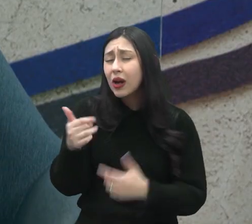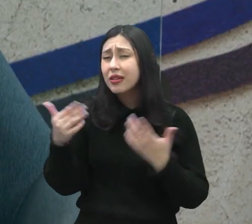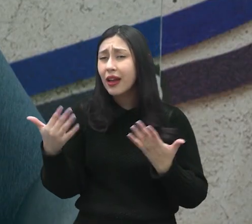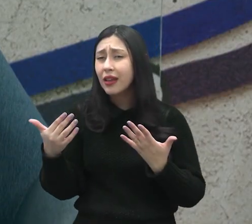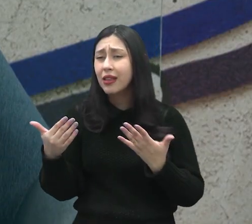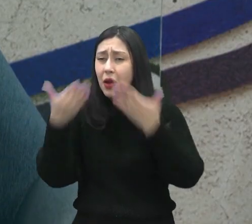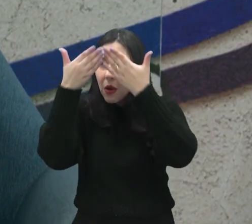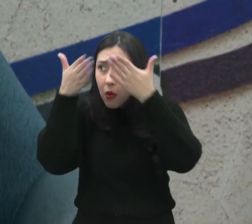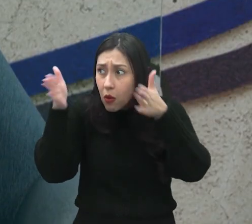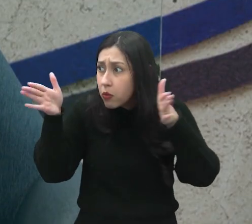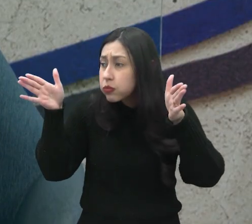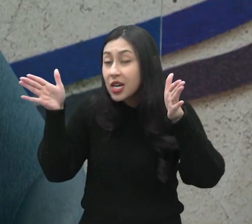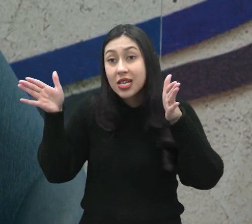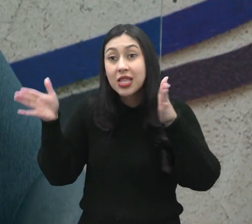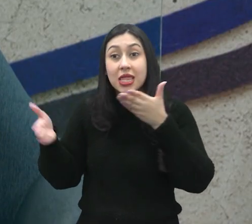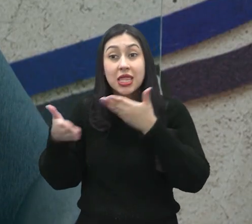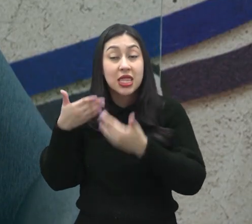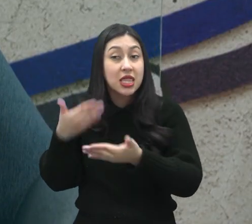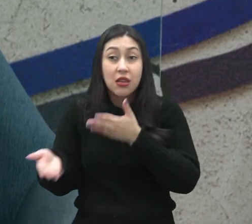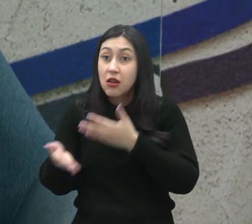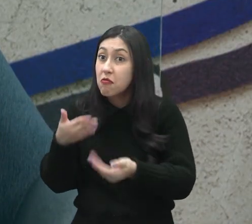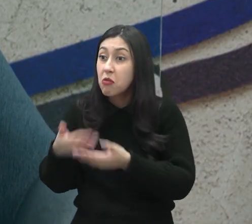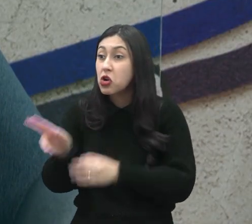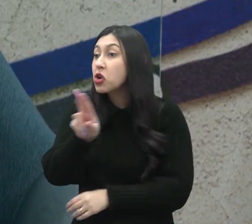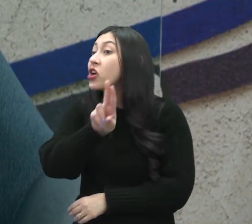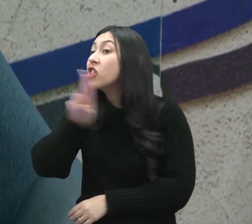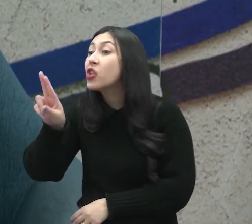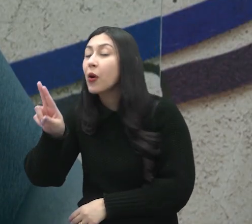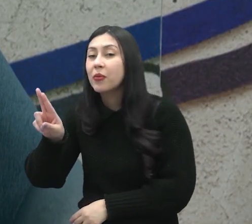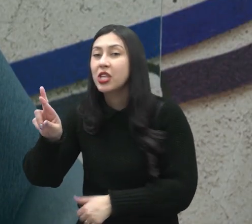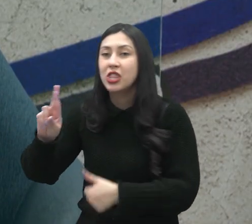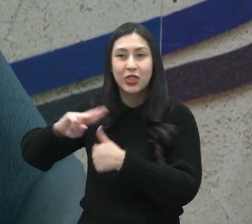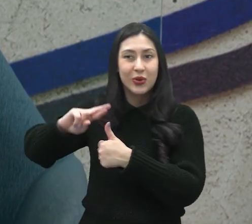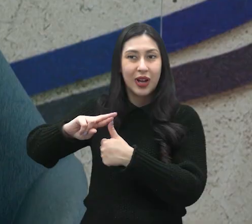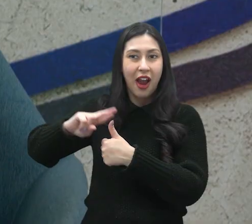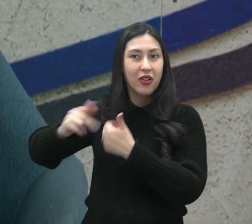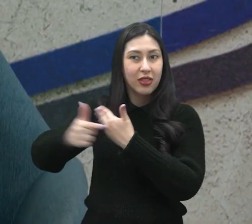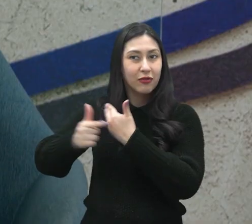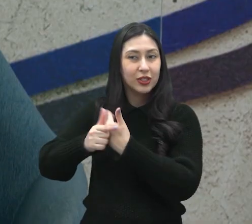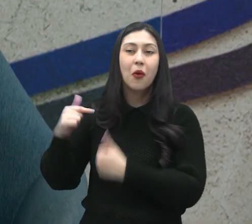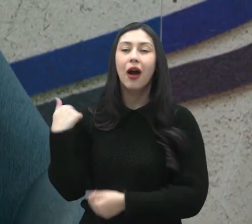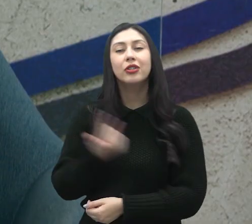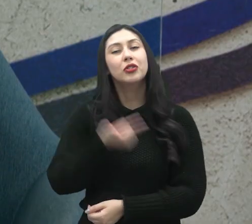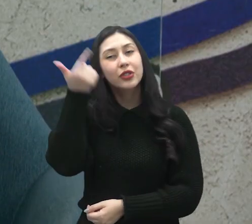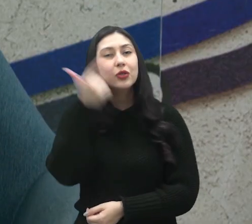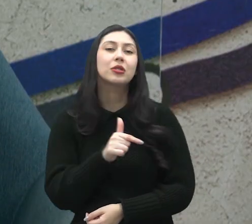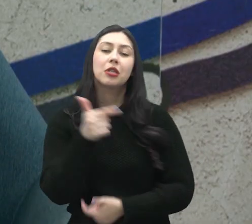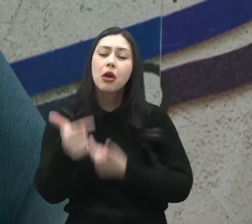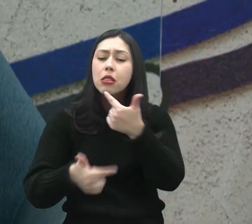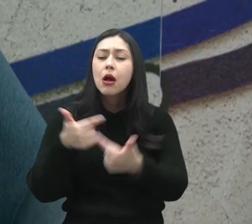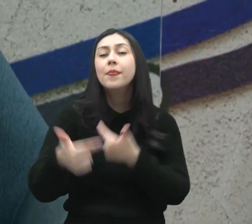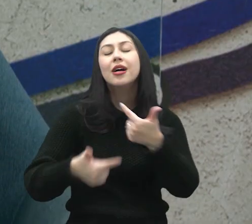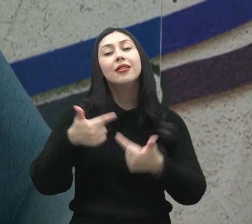amplitude maior, independente da nomenclatura do cargo, a gente vai conseguir desenvolver aquilo que a gente quer.